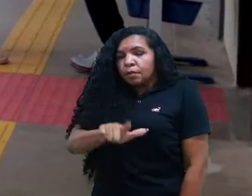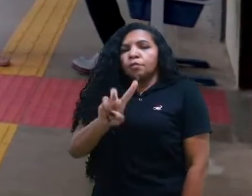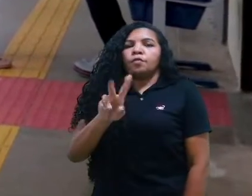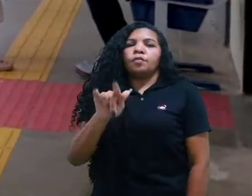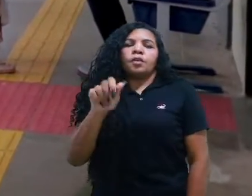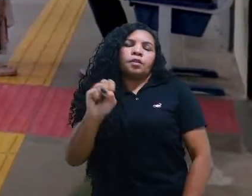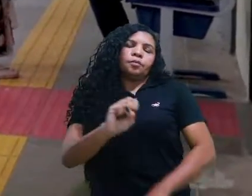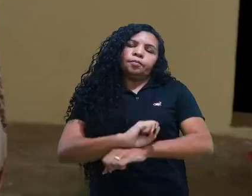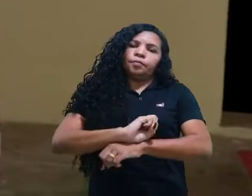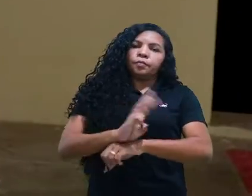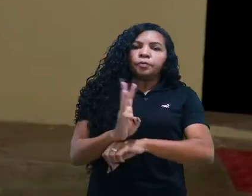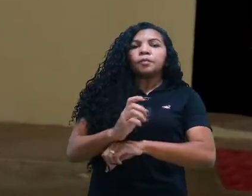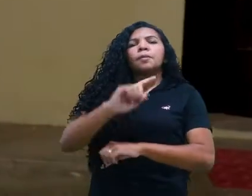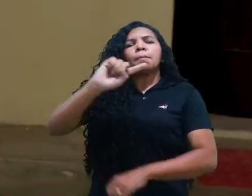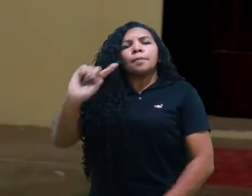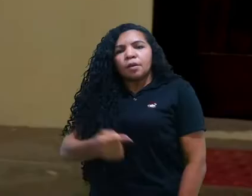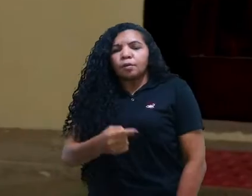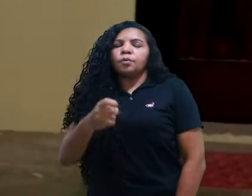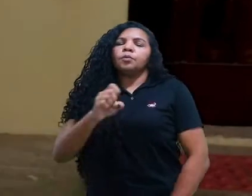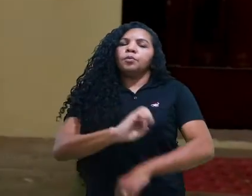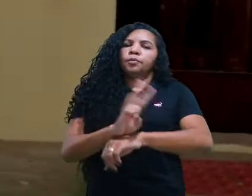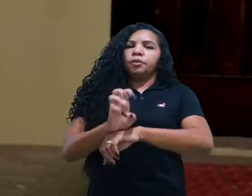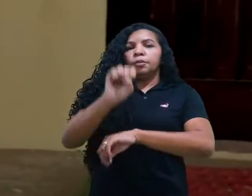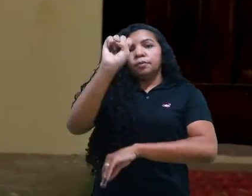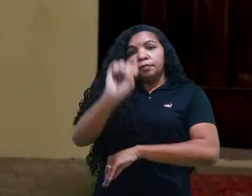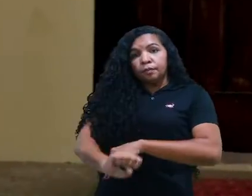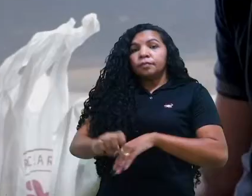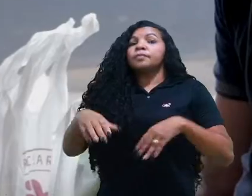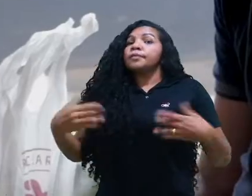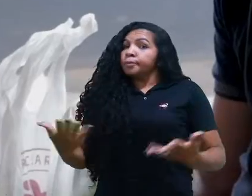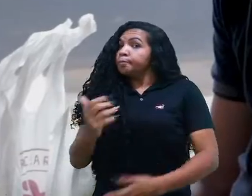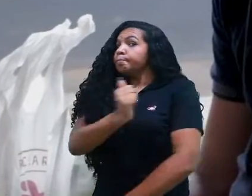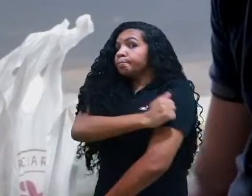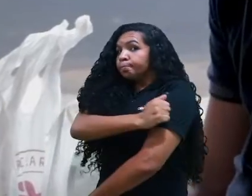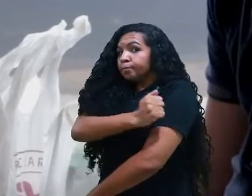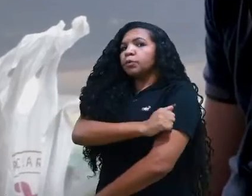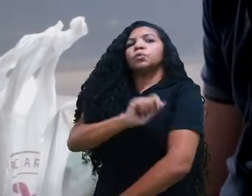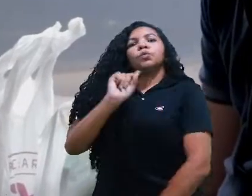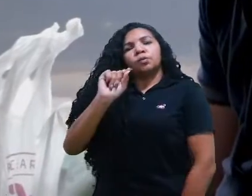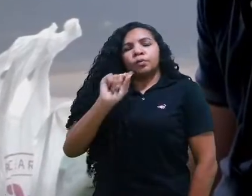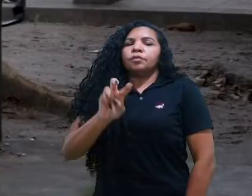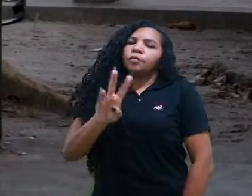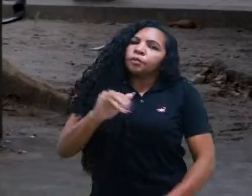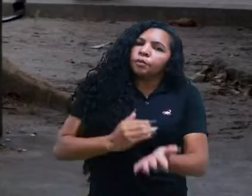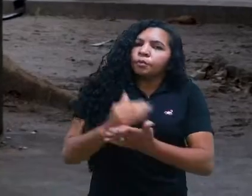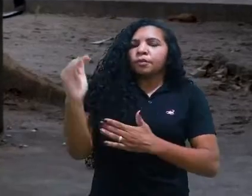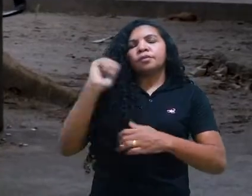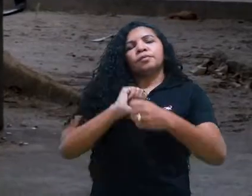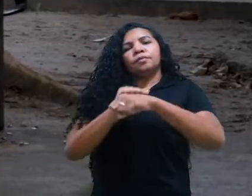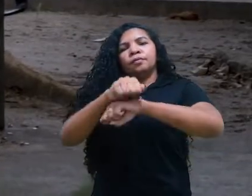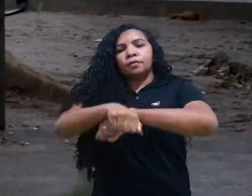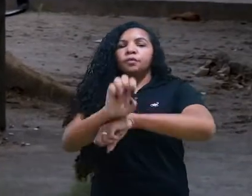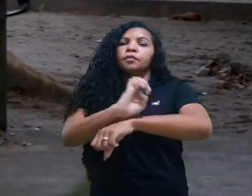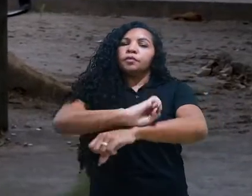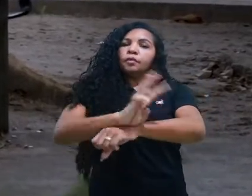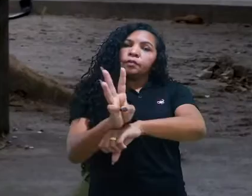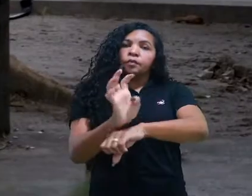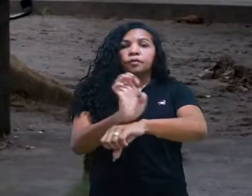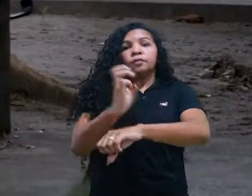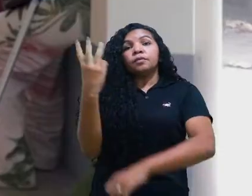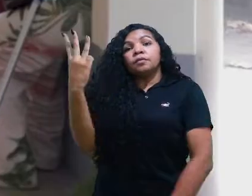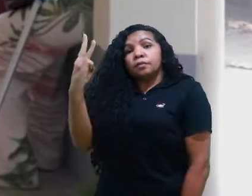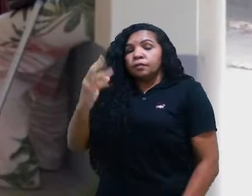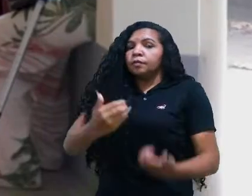4 mil vagas para a UEMA e próximo de 1.000 vagas para a UEMA Sul. Esses alunos que ingressarão na